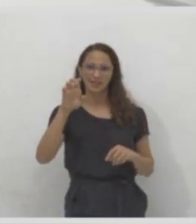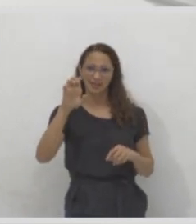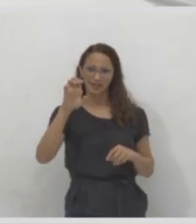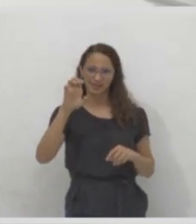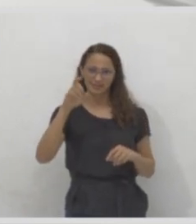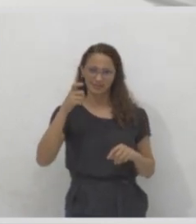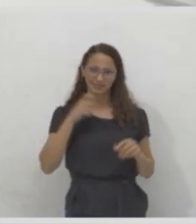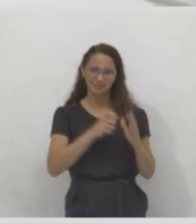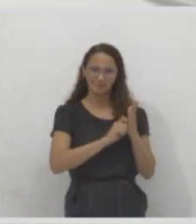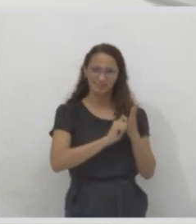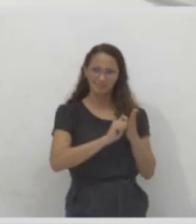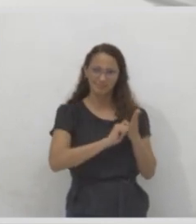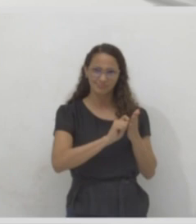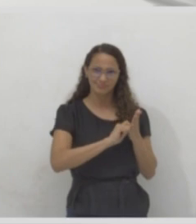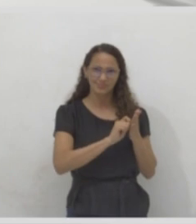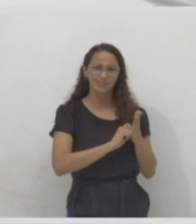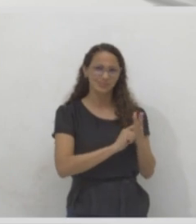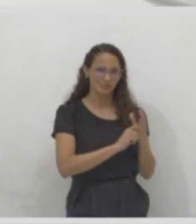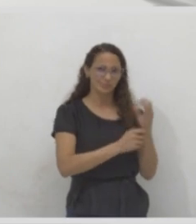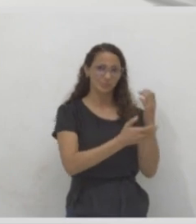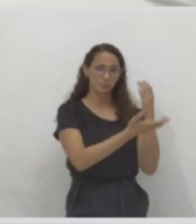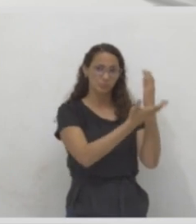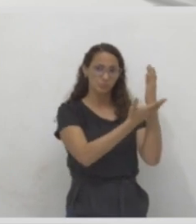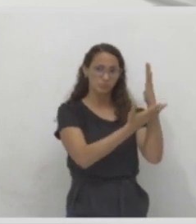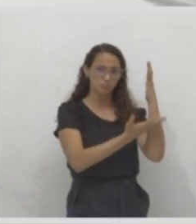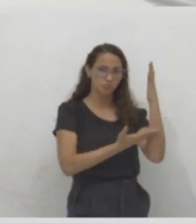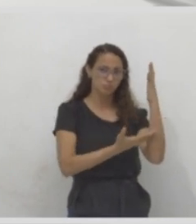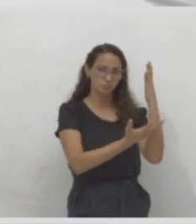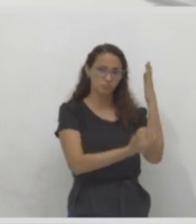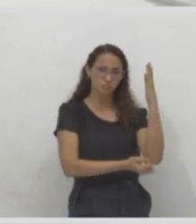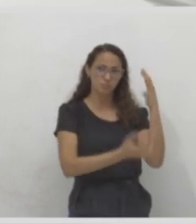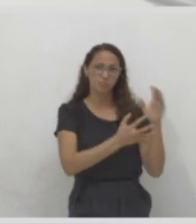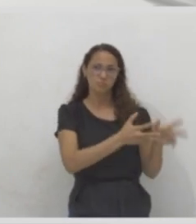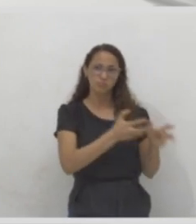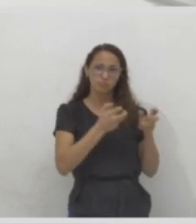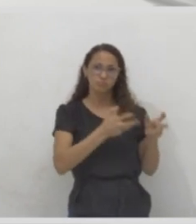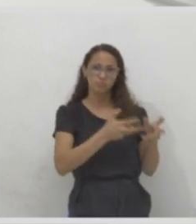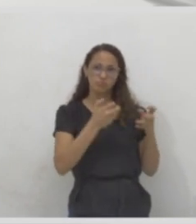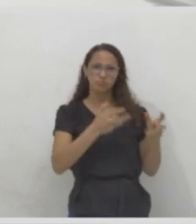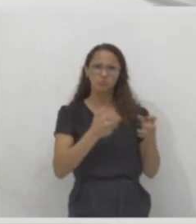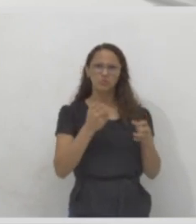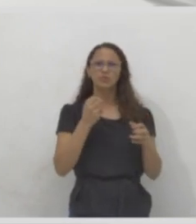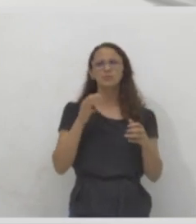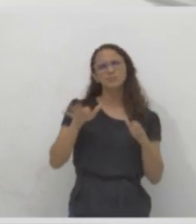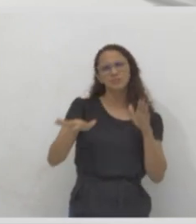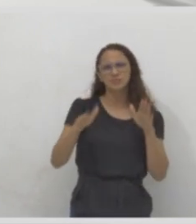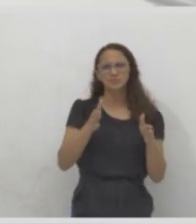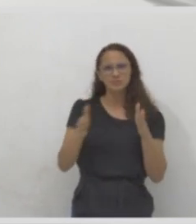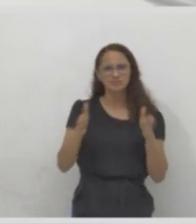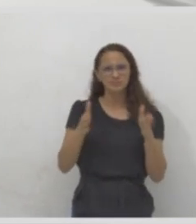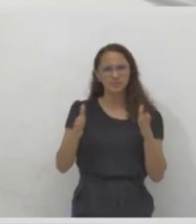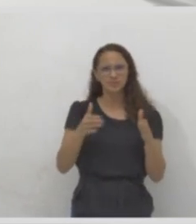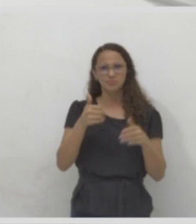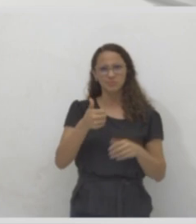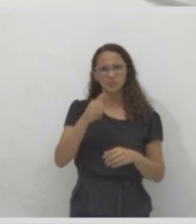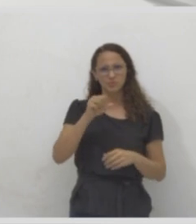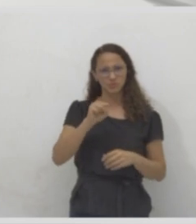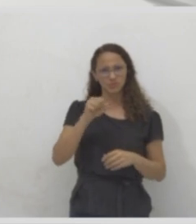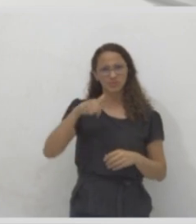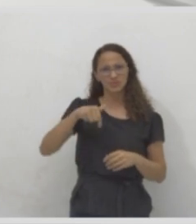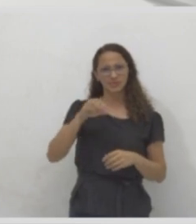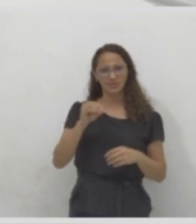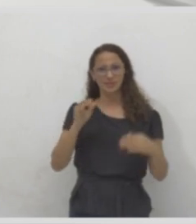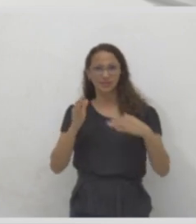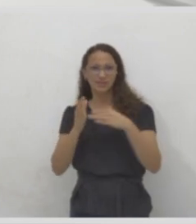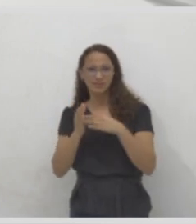árvore Ávea brasiliensis. E o período entre 1870 e 1913 foi uma época sem